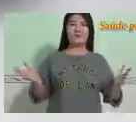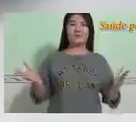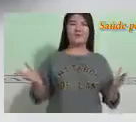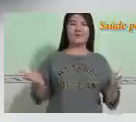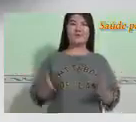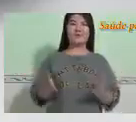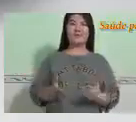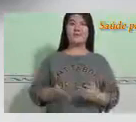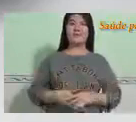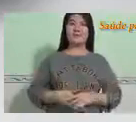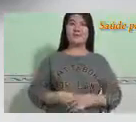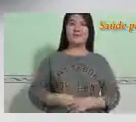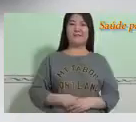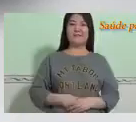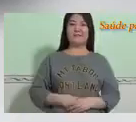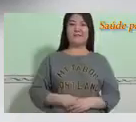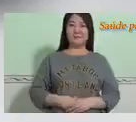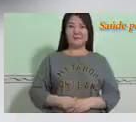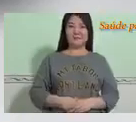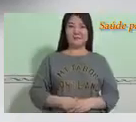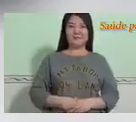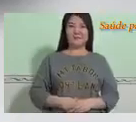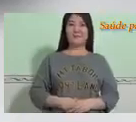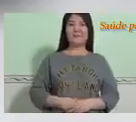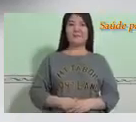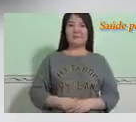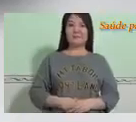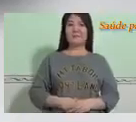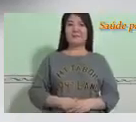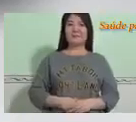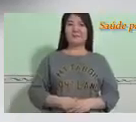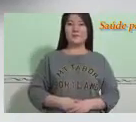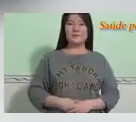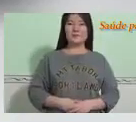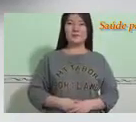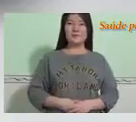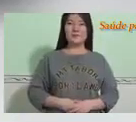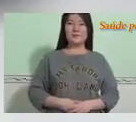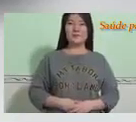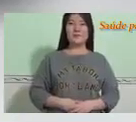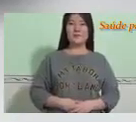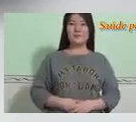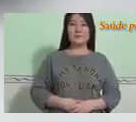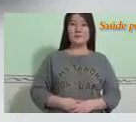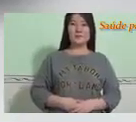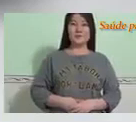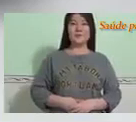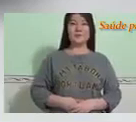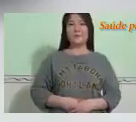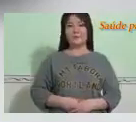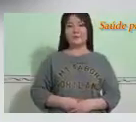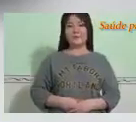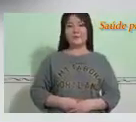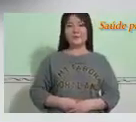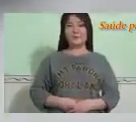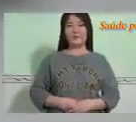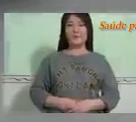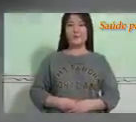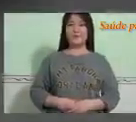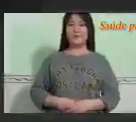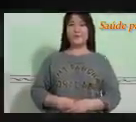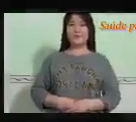pena a gravidez deve ser tratada as orientação do médico, sendo recomendado ao repouso, consumo de